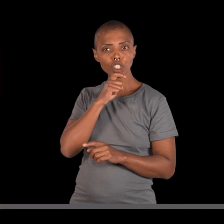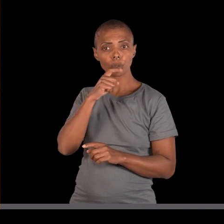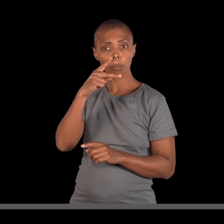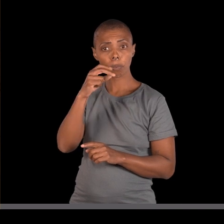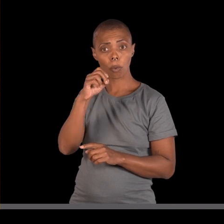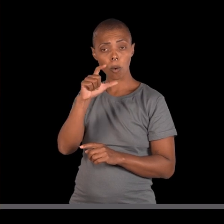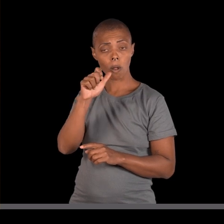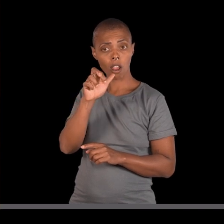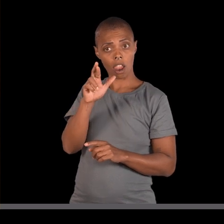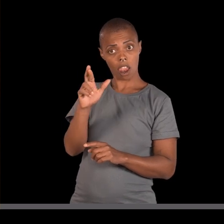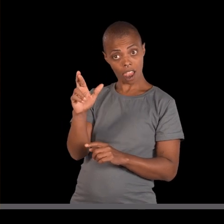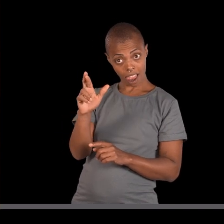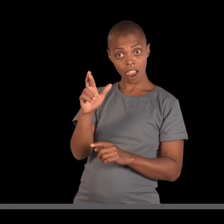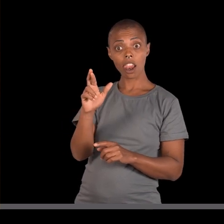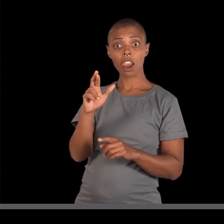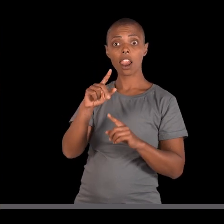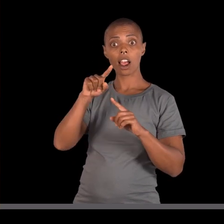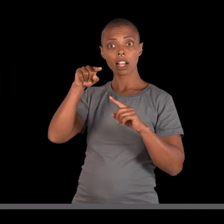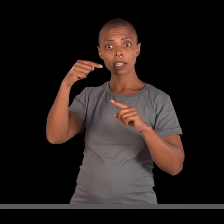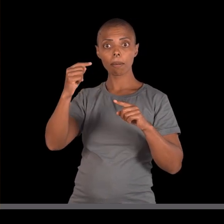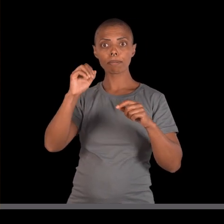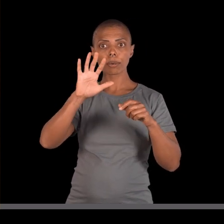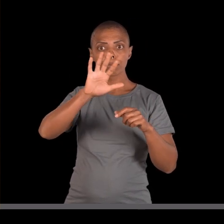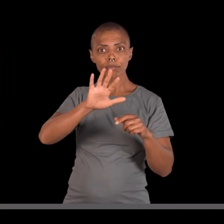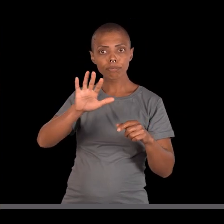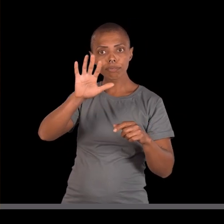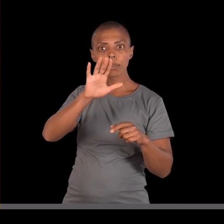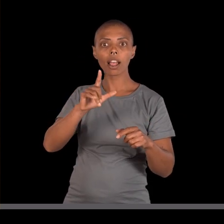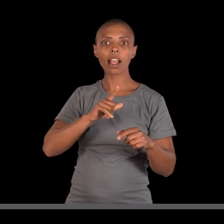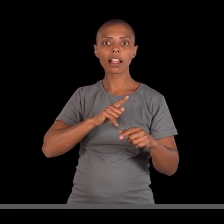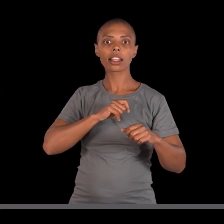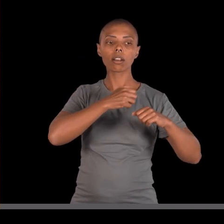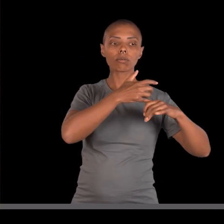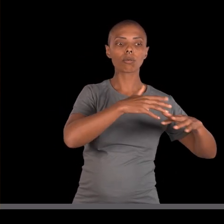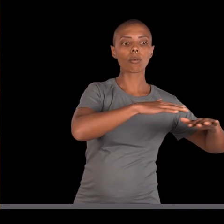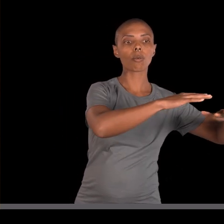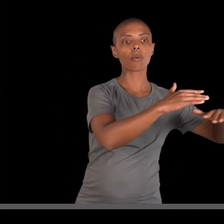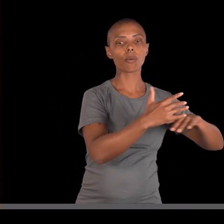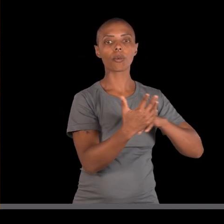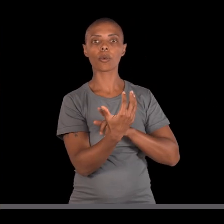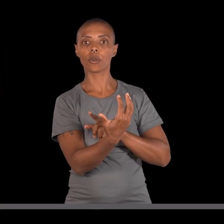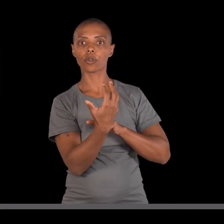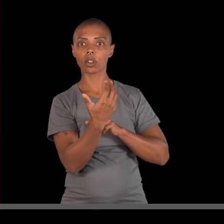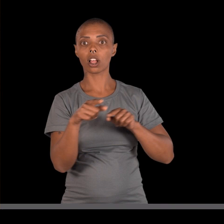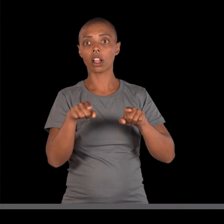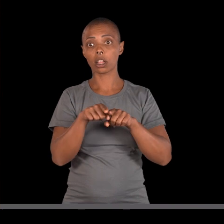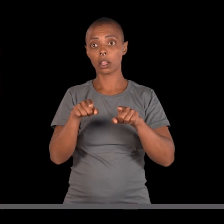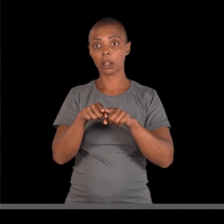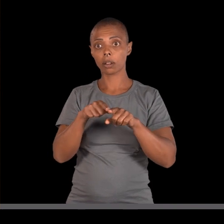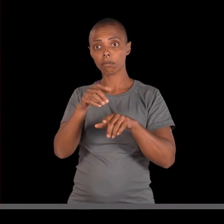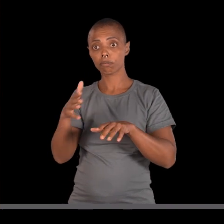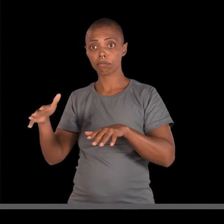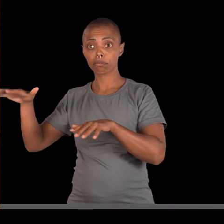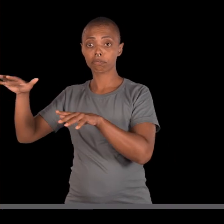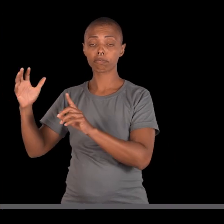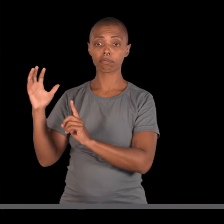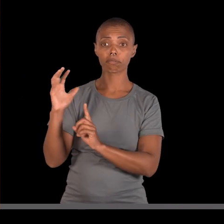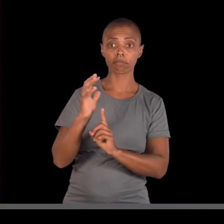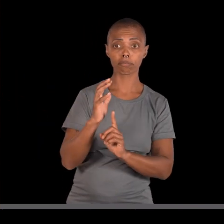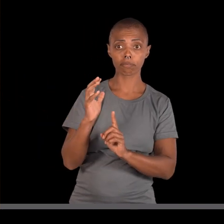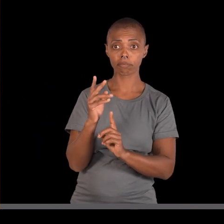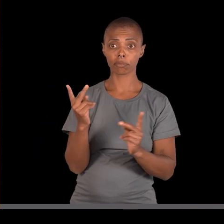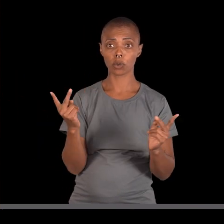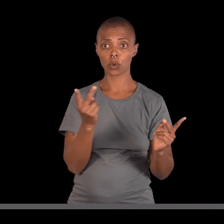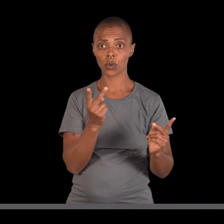polar, depois vem um temperado frio, depois vem um temperado frio oceânico e o continental, o